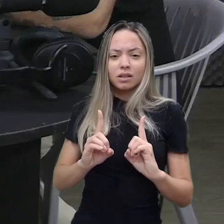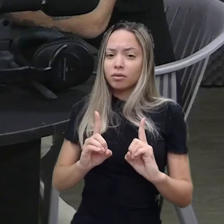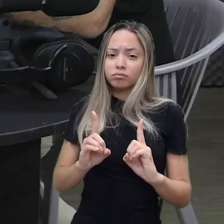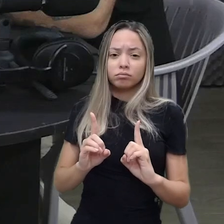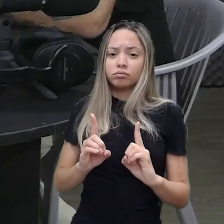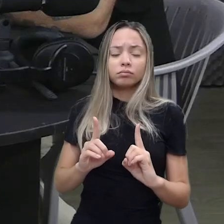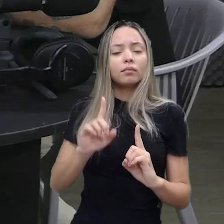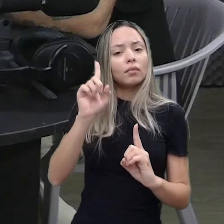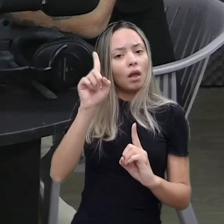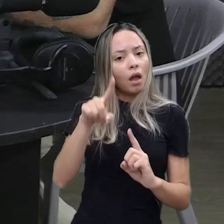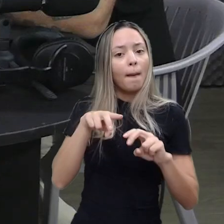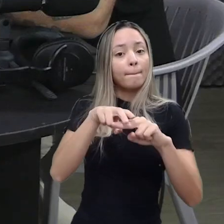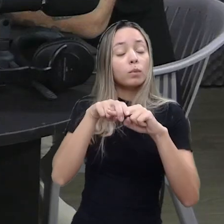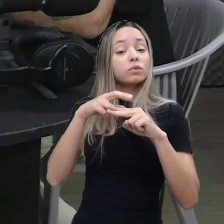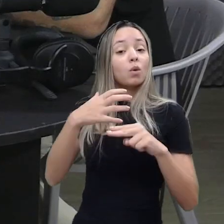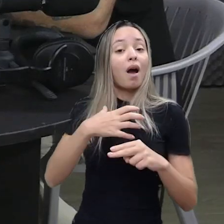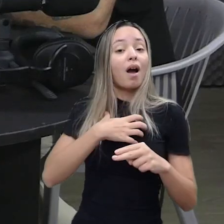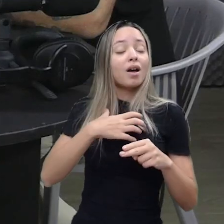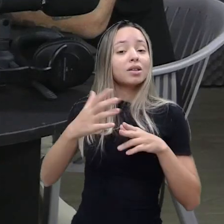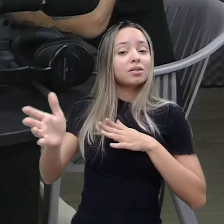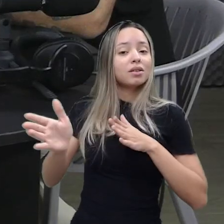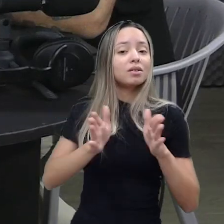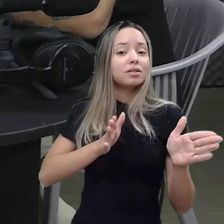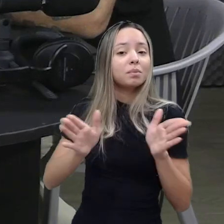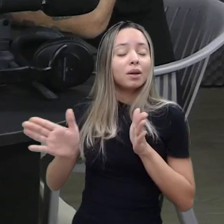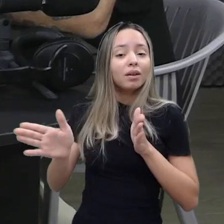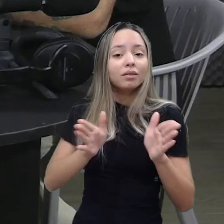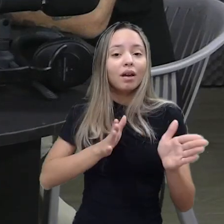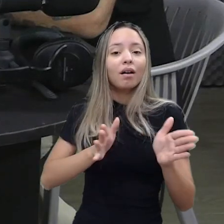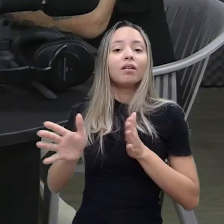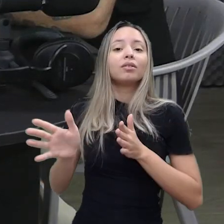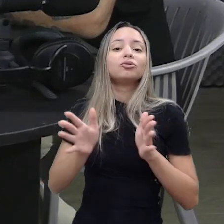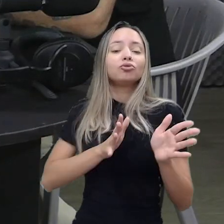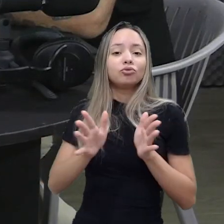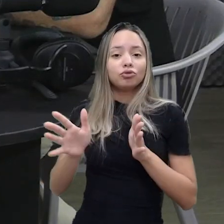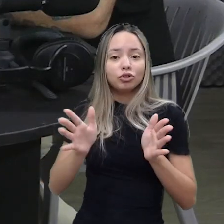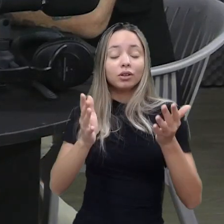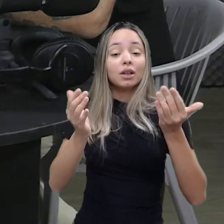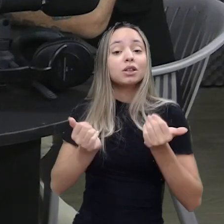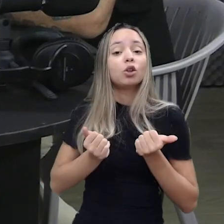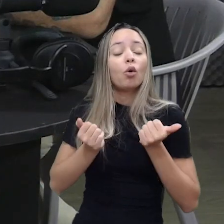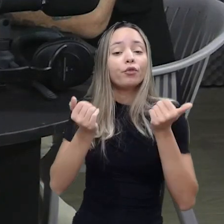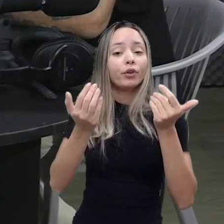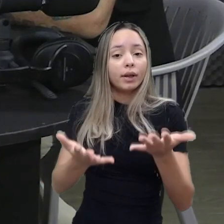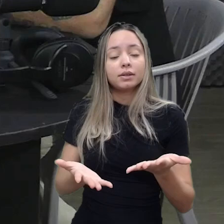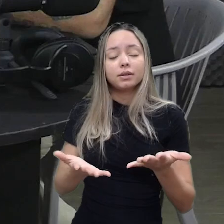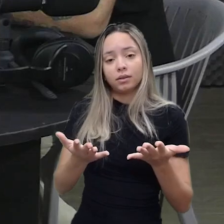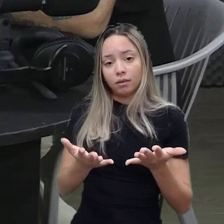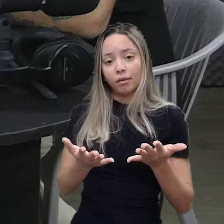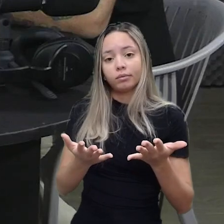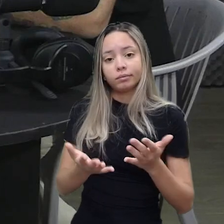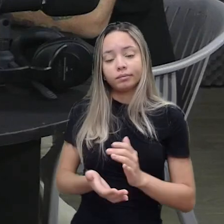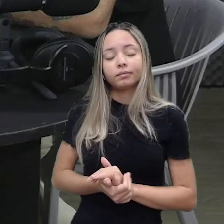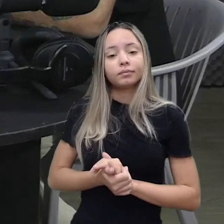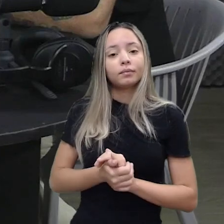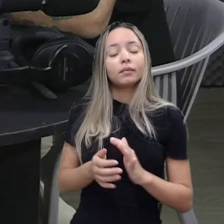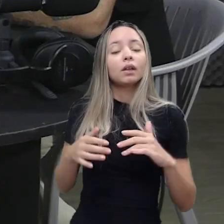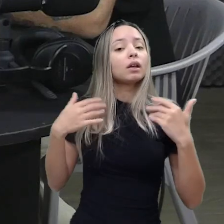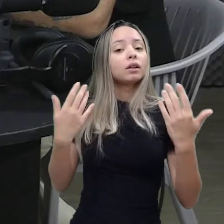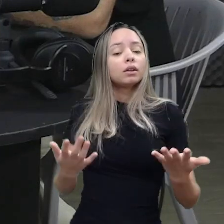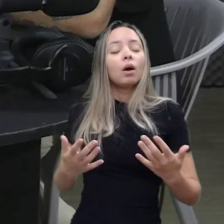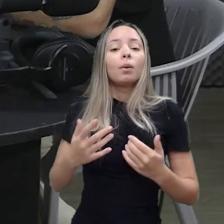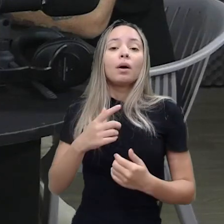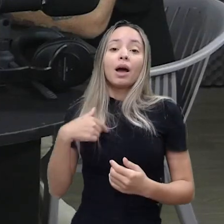mas está na acessibilidade que está sendo oferecida. Então, A gente ainda, Hugo, não